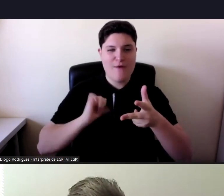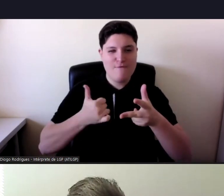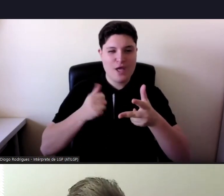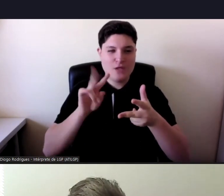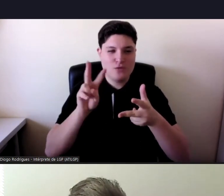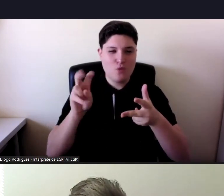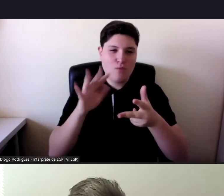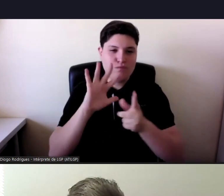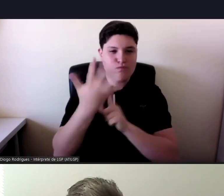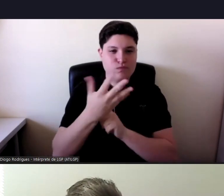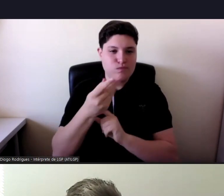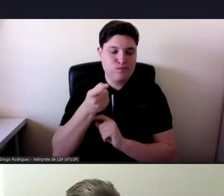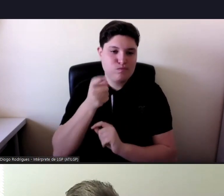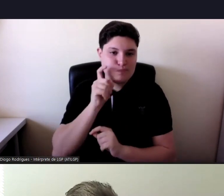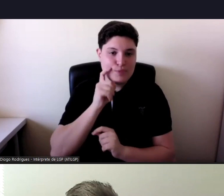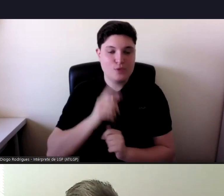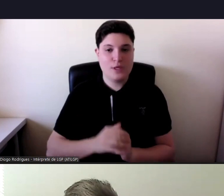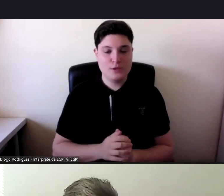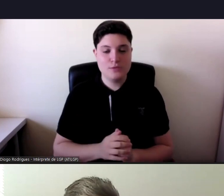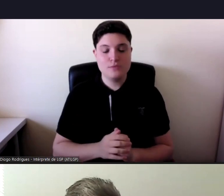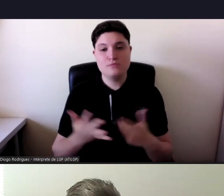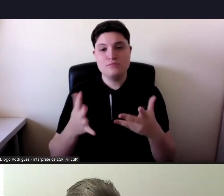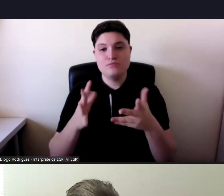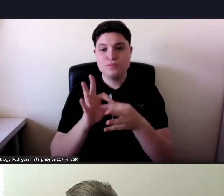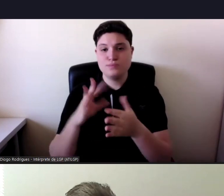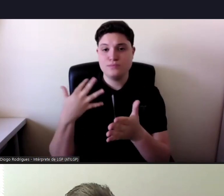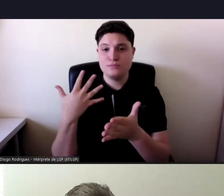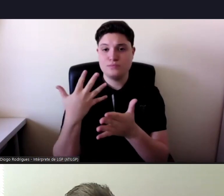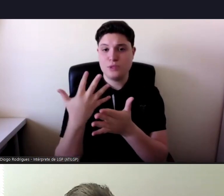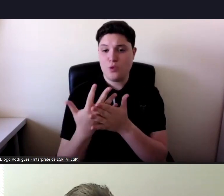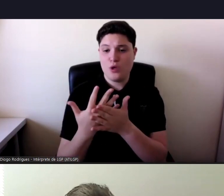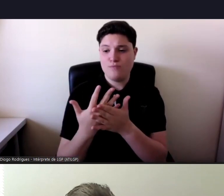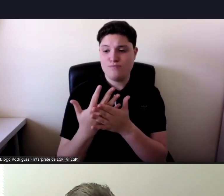dados, assentes naquilo que são já os sucessos